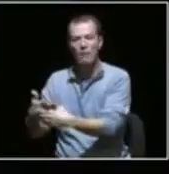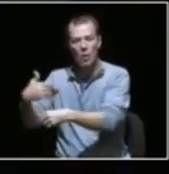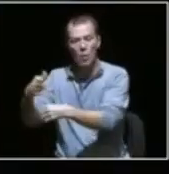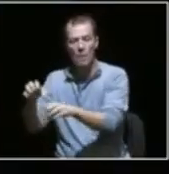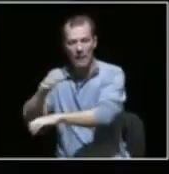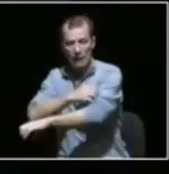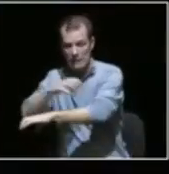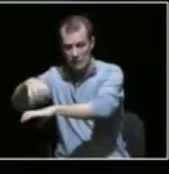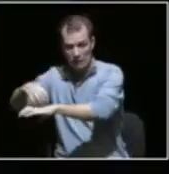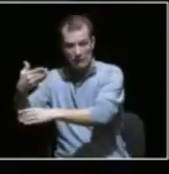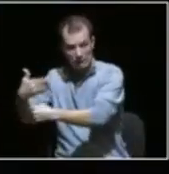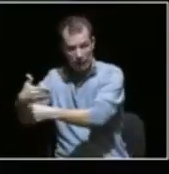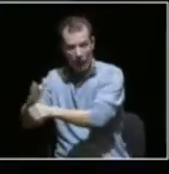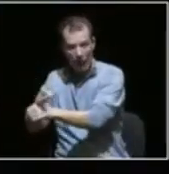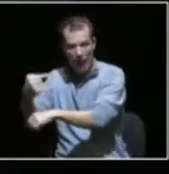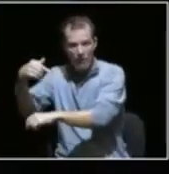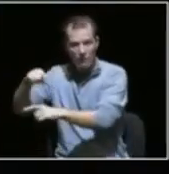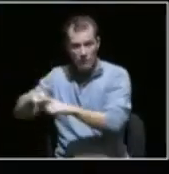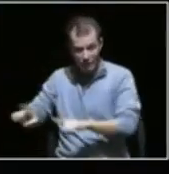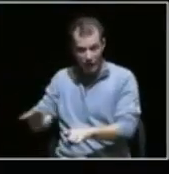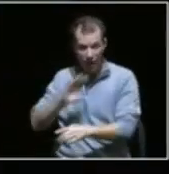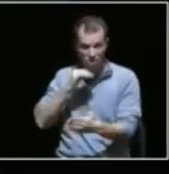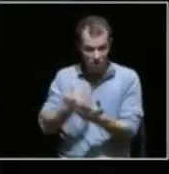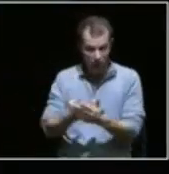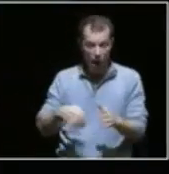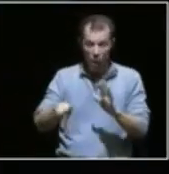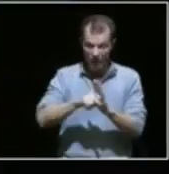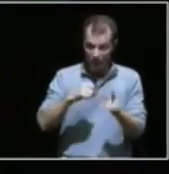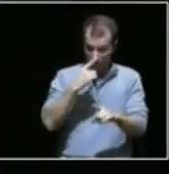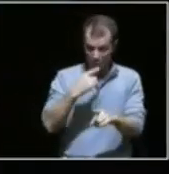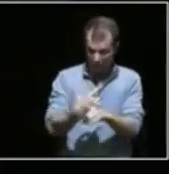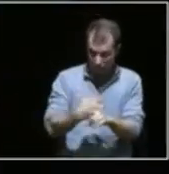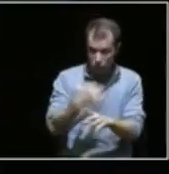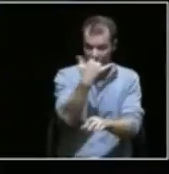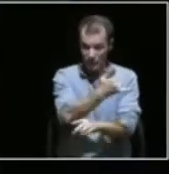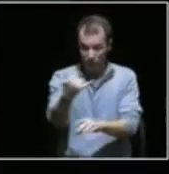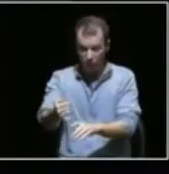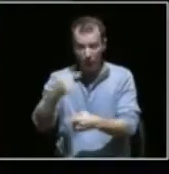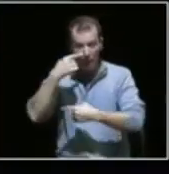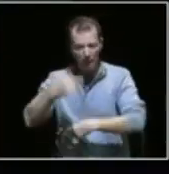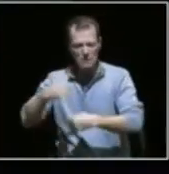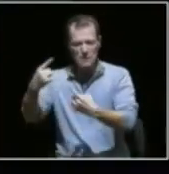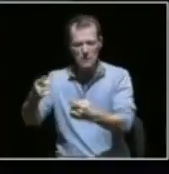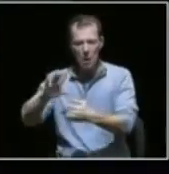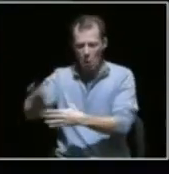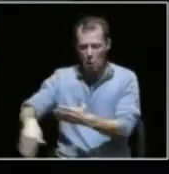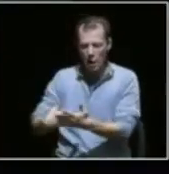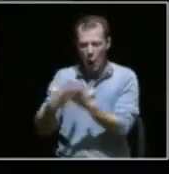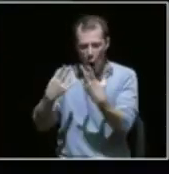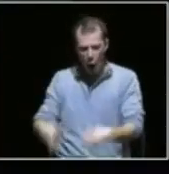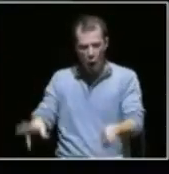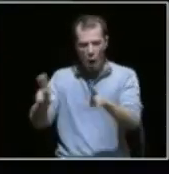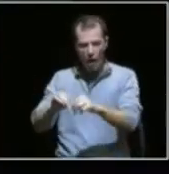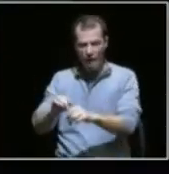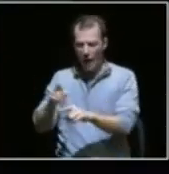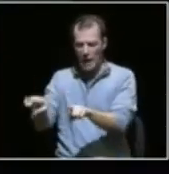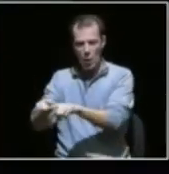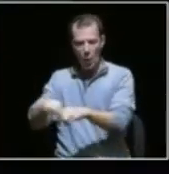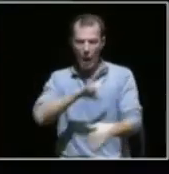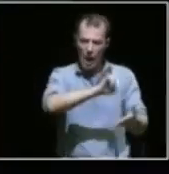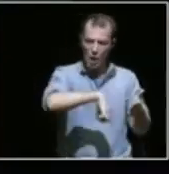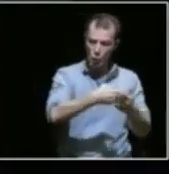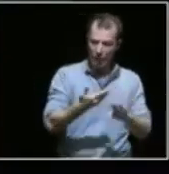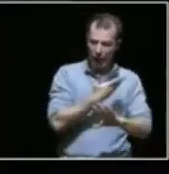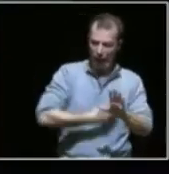diferente, aplica-se à mesma o artigo 22º que diz que a apresentação de nova candidatura anula